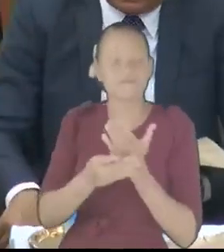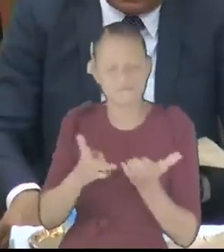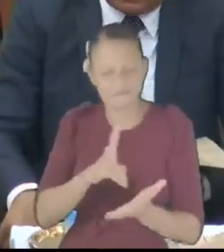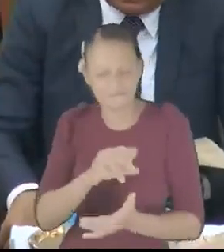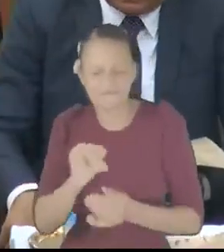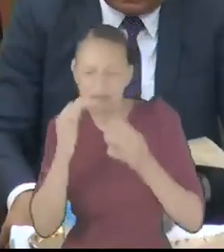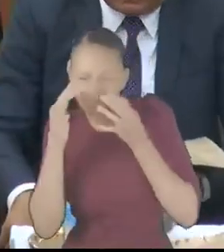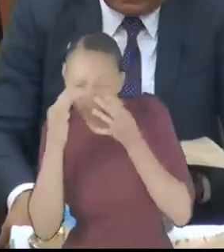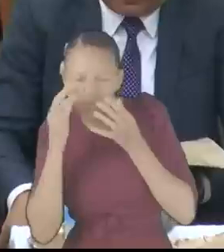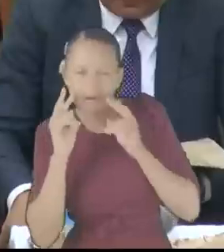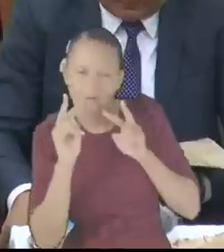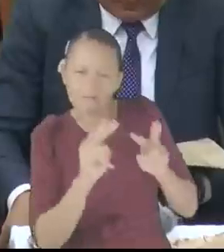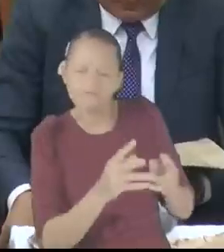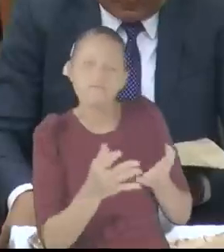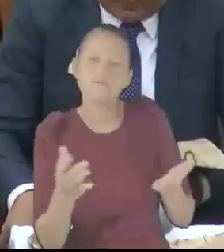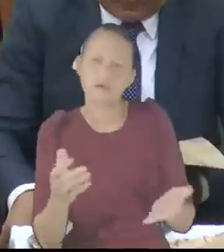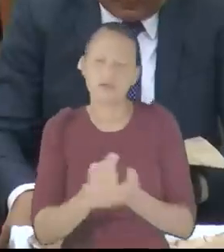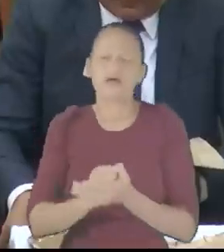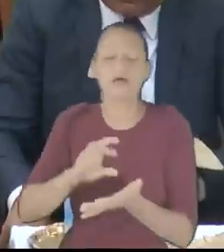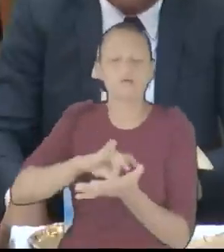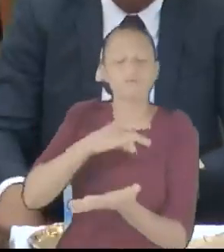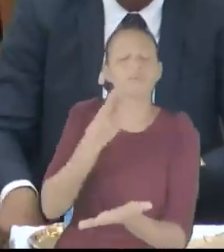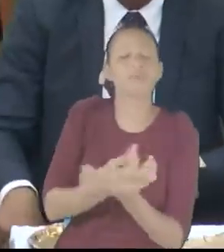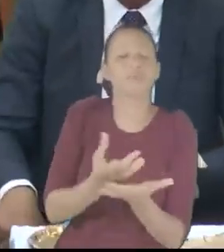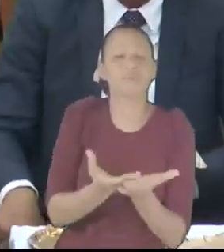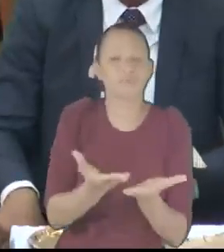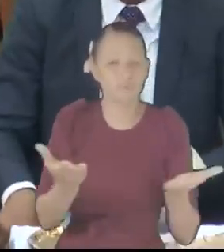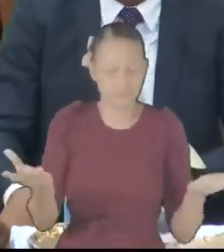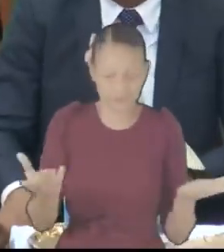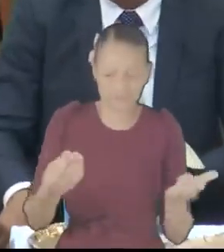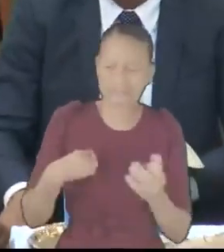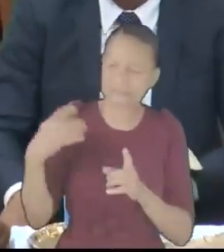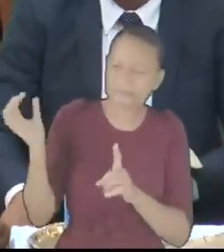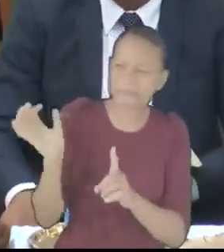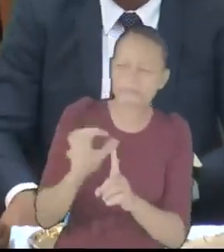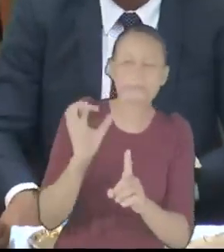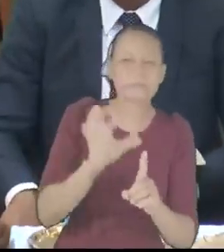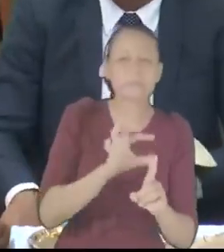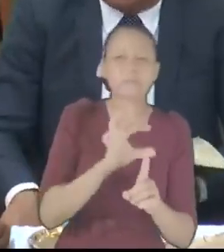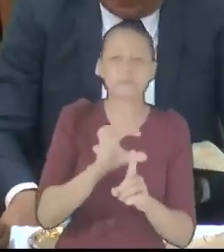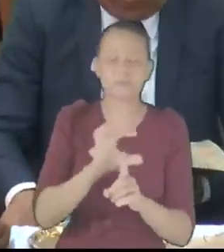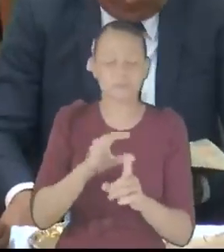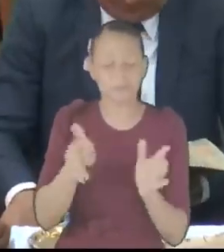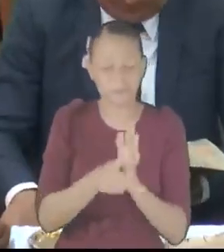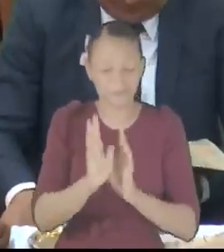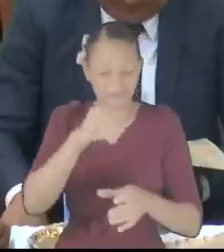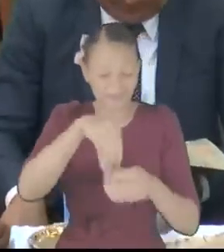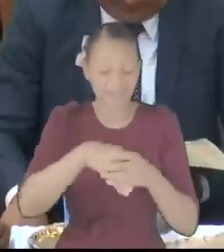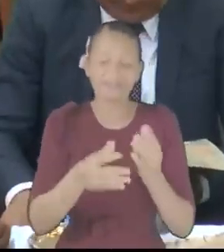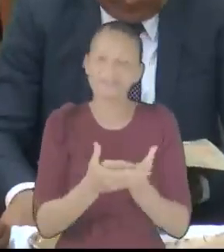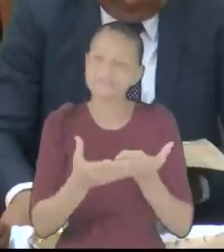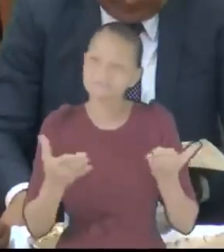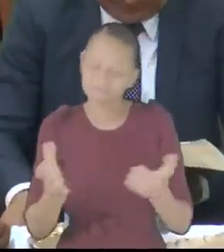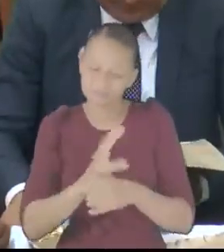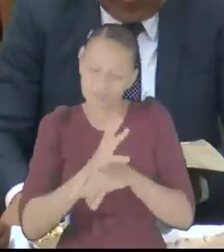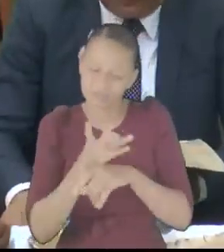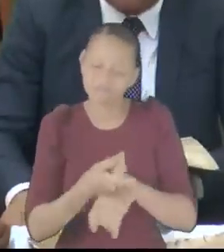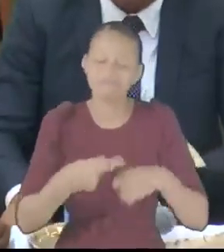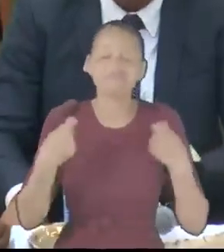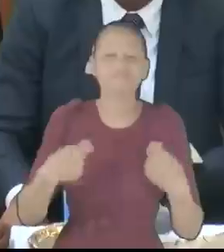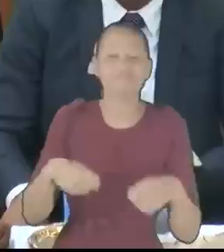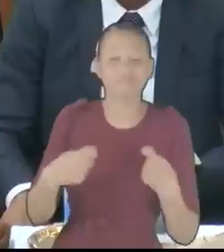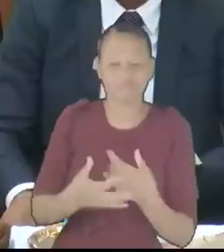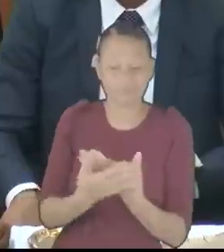vai ver que essas heresias estavam infiltradas na igreja. E foi preciso o apóstolo